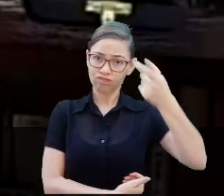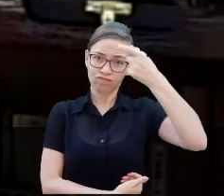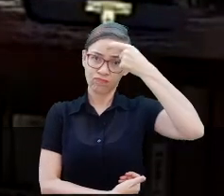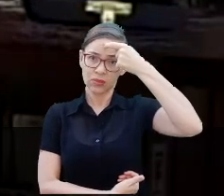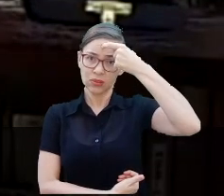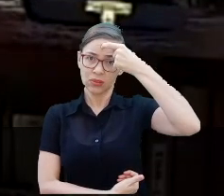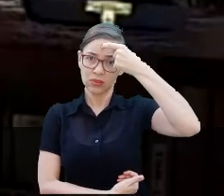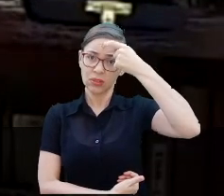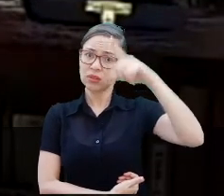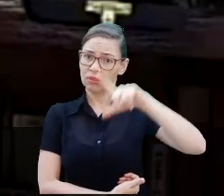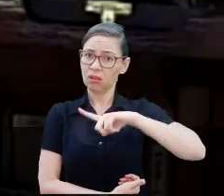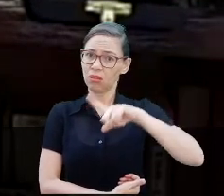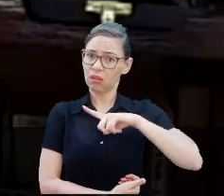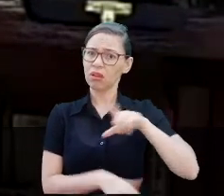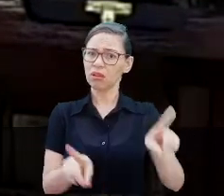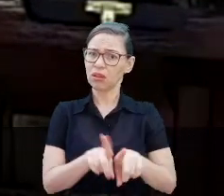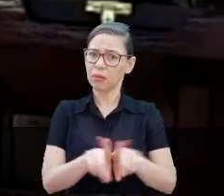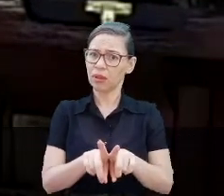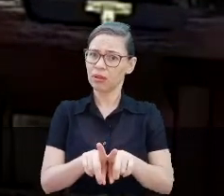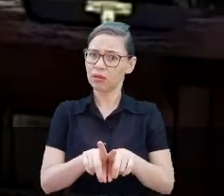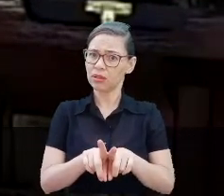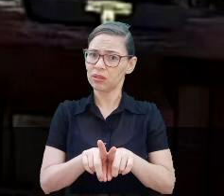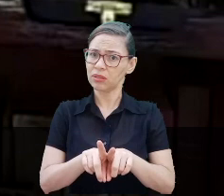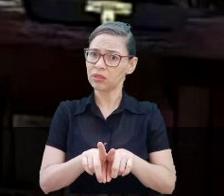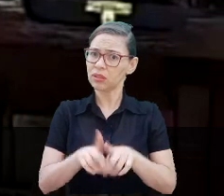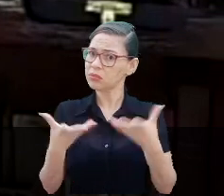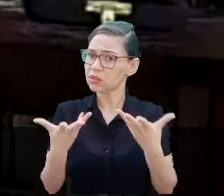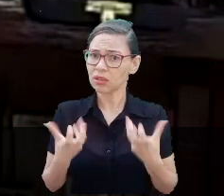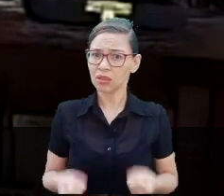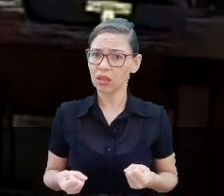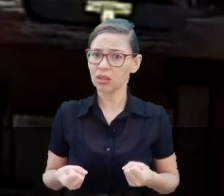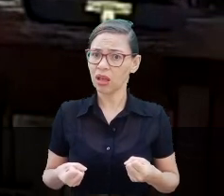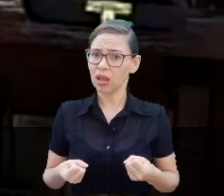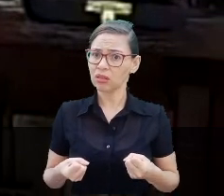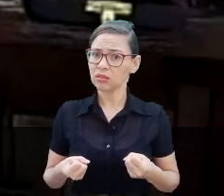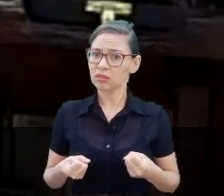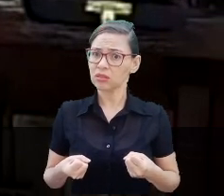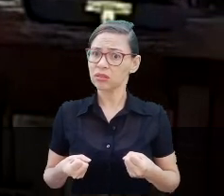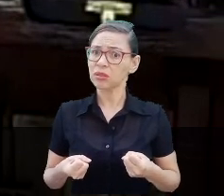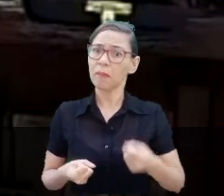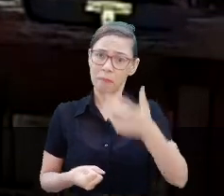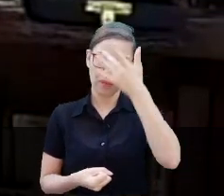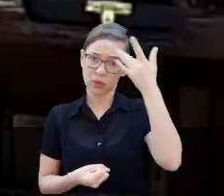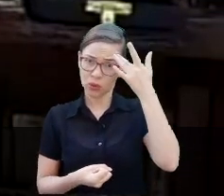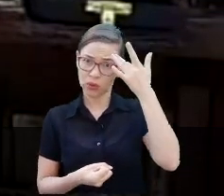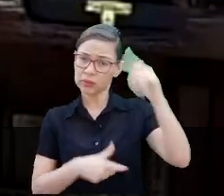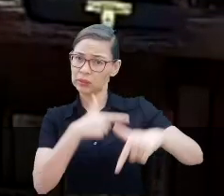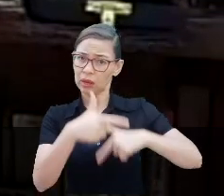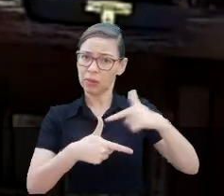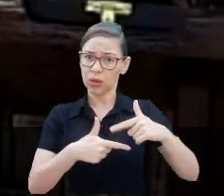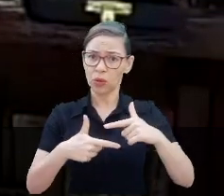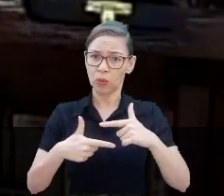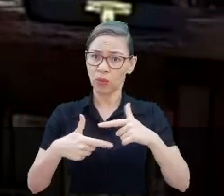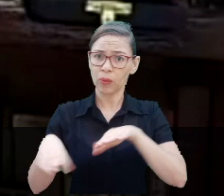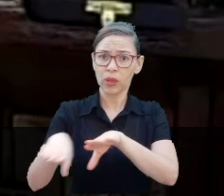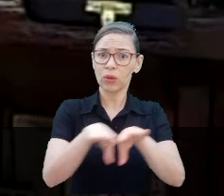só corpo, é também intelectual e afetivo da população trans, travesti, enquanto pessoas que também estão